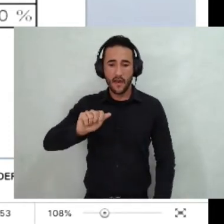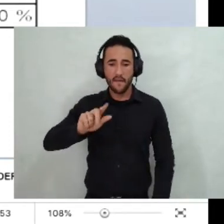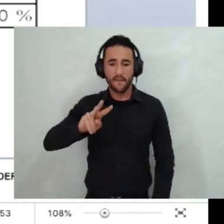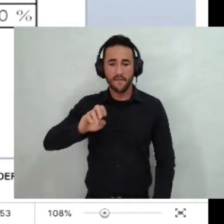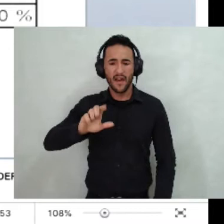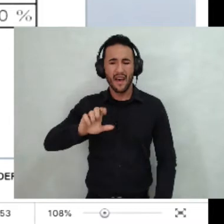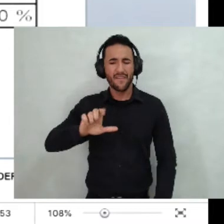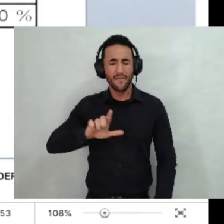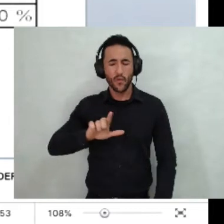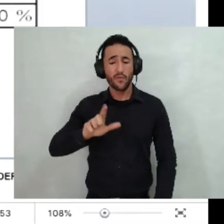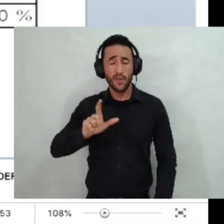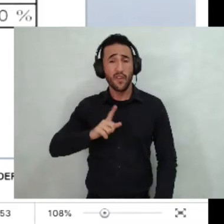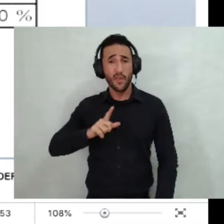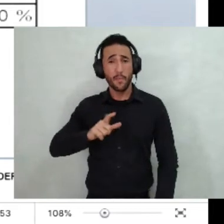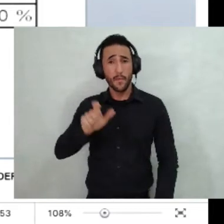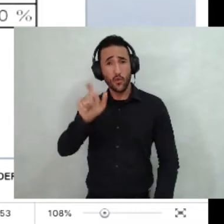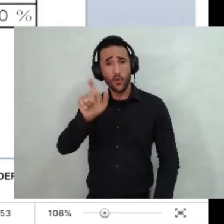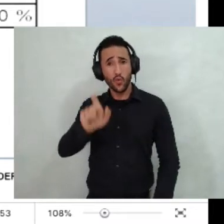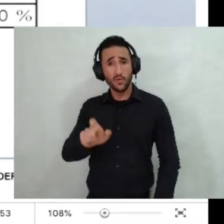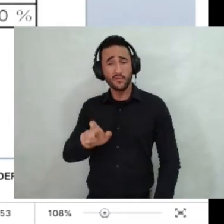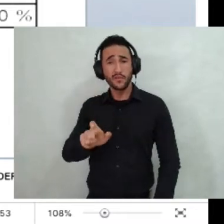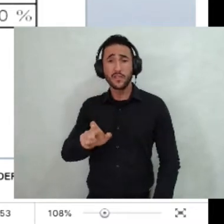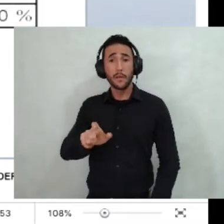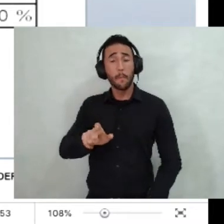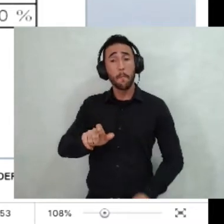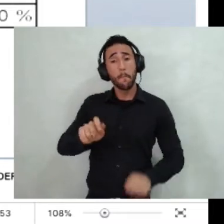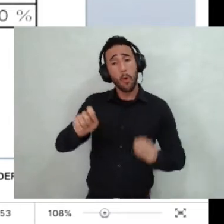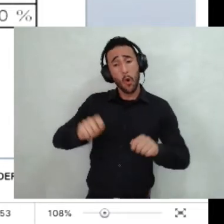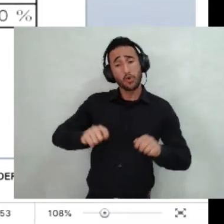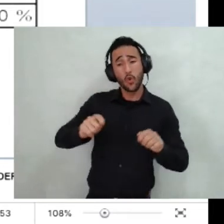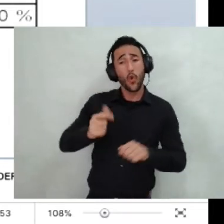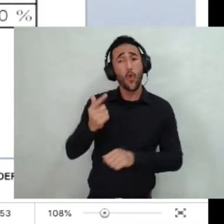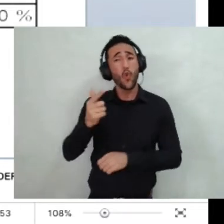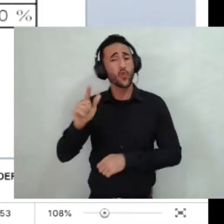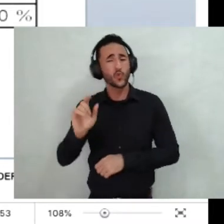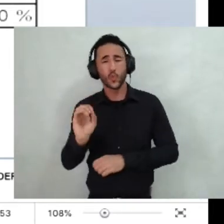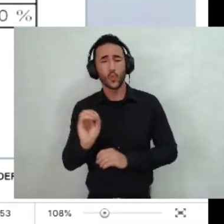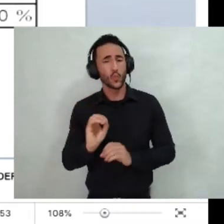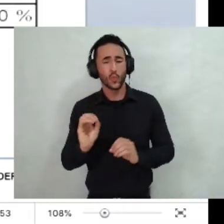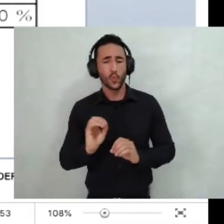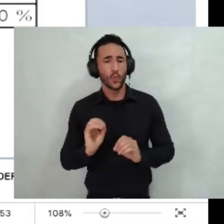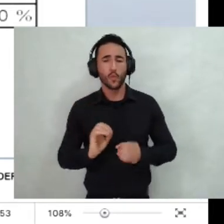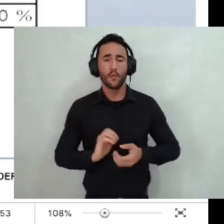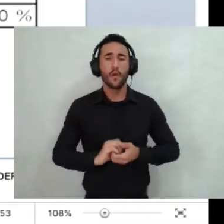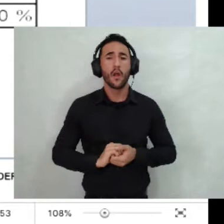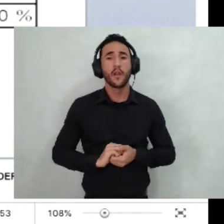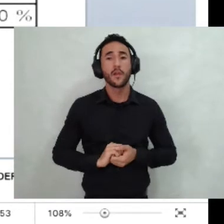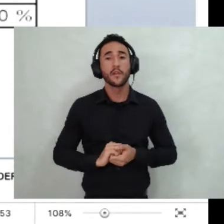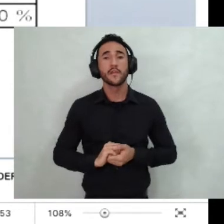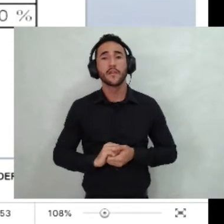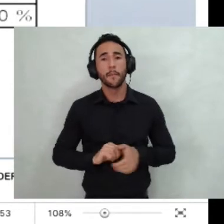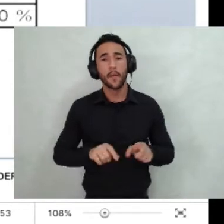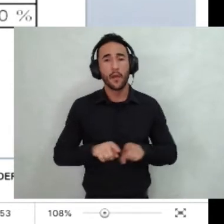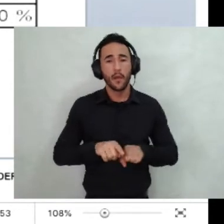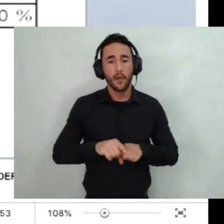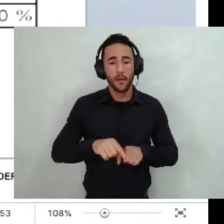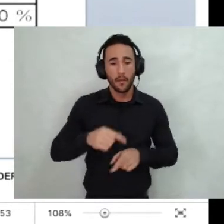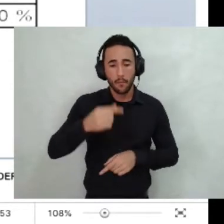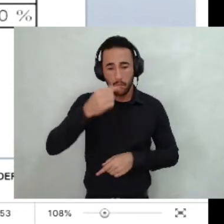isso é possível fazer, na maioria não, né? Na expectoração, boa parte dos